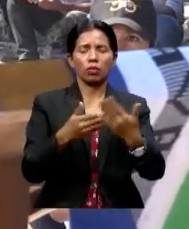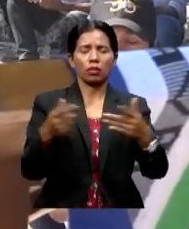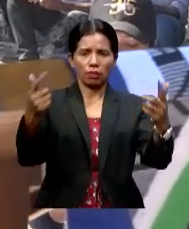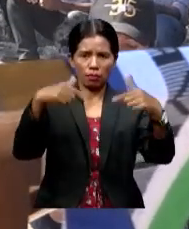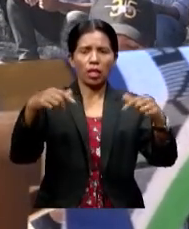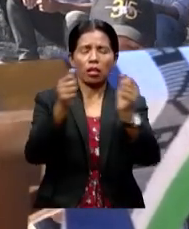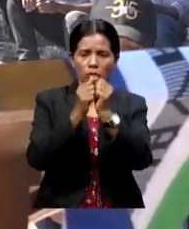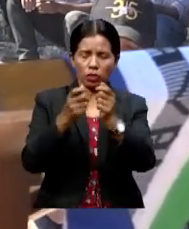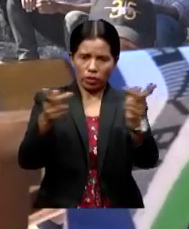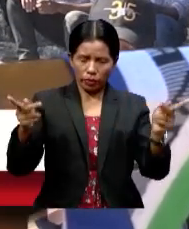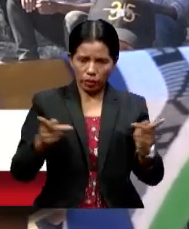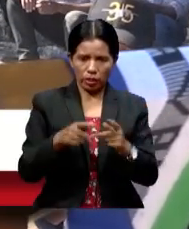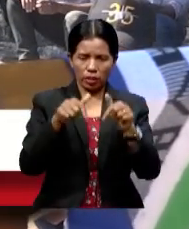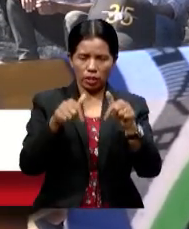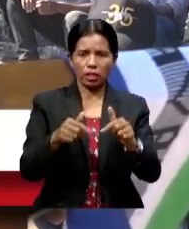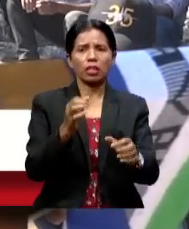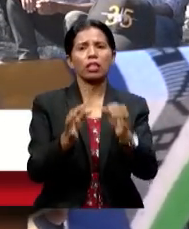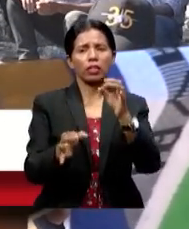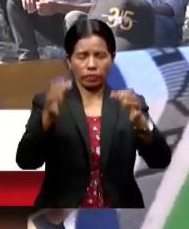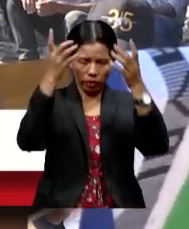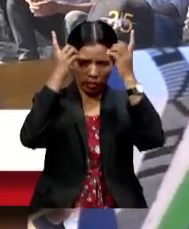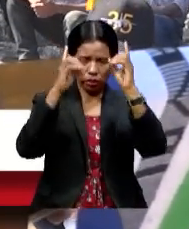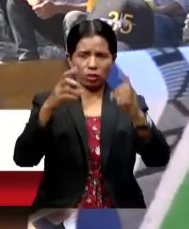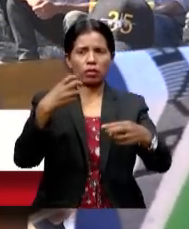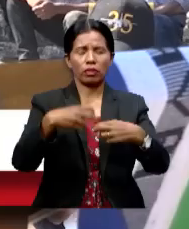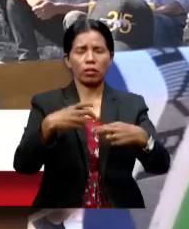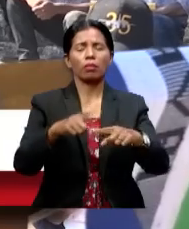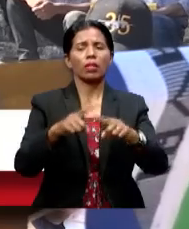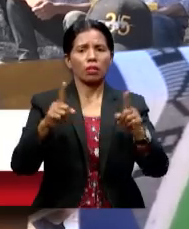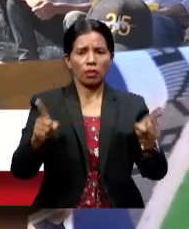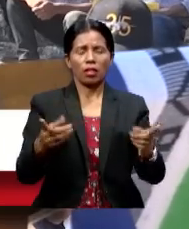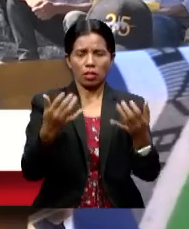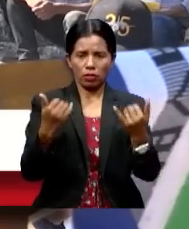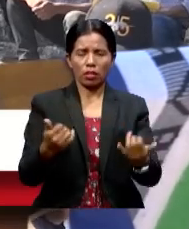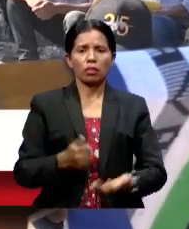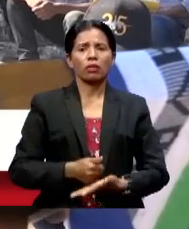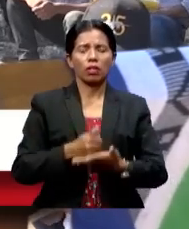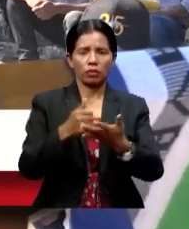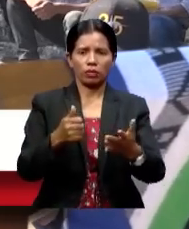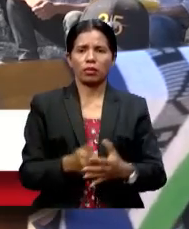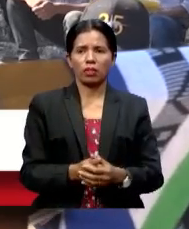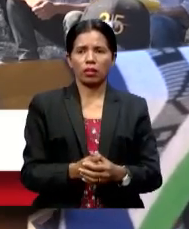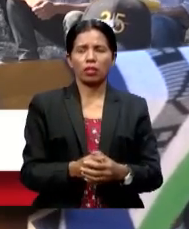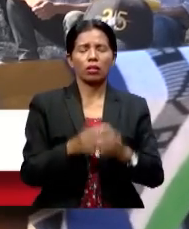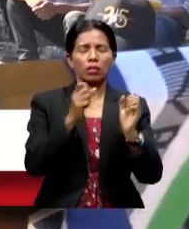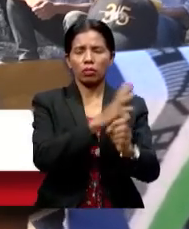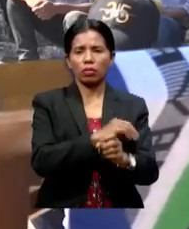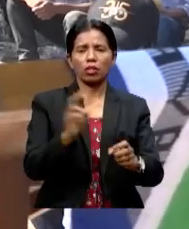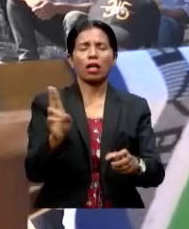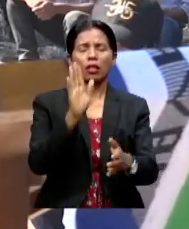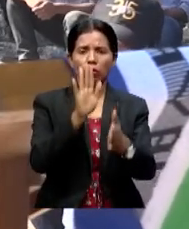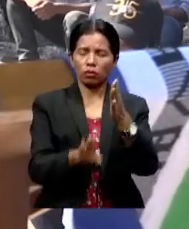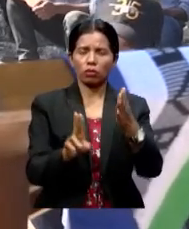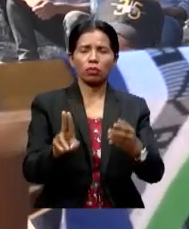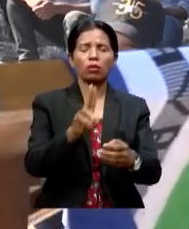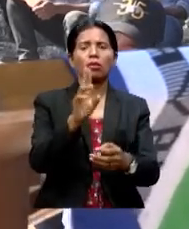ane, mas ke decisão difícil, mai be opção i dene maka sustentável liu, o de diminui gastos ne be